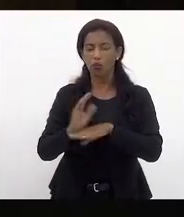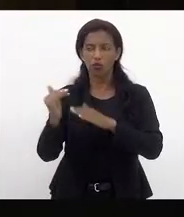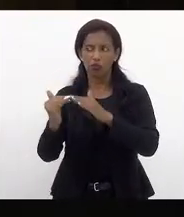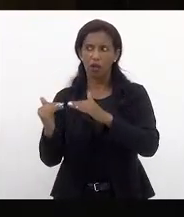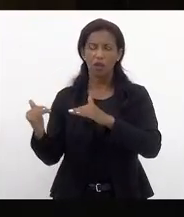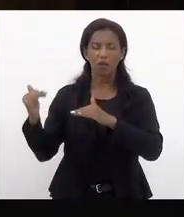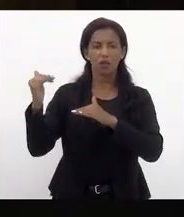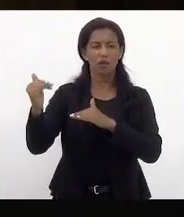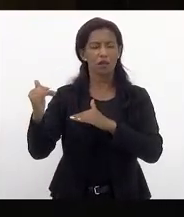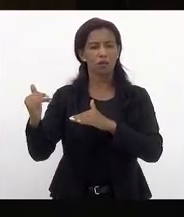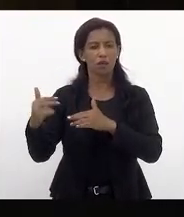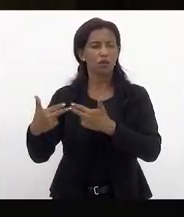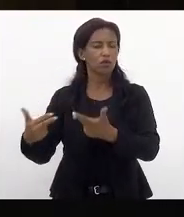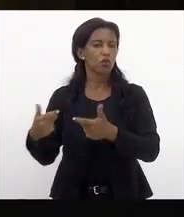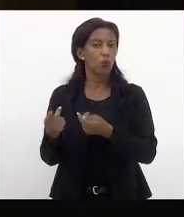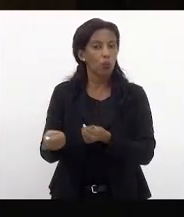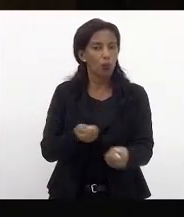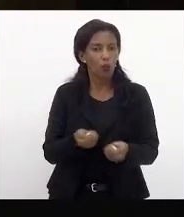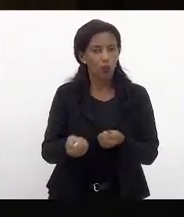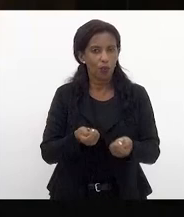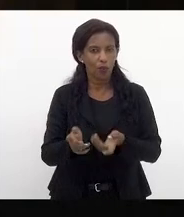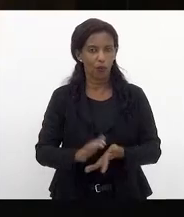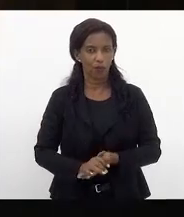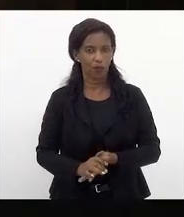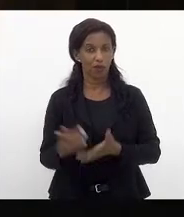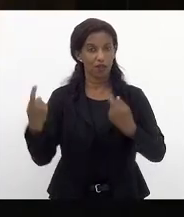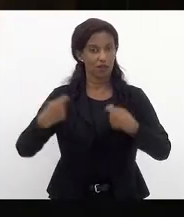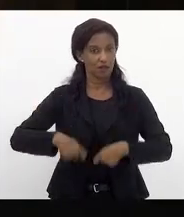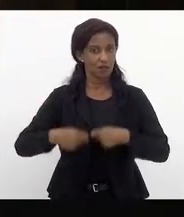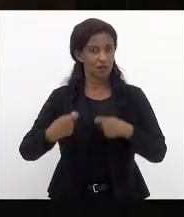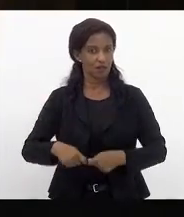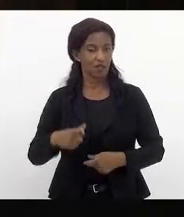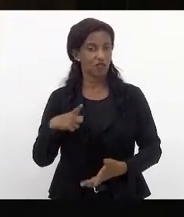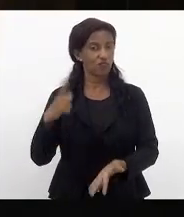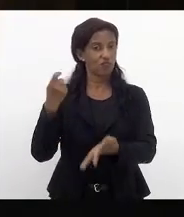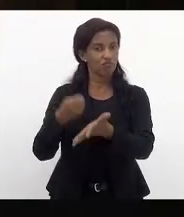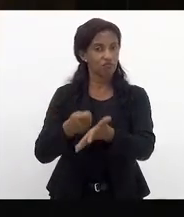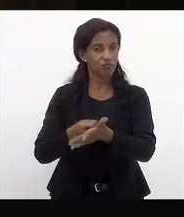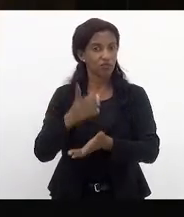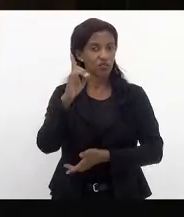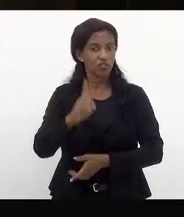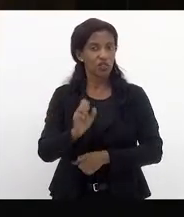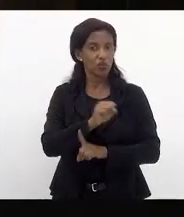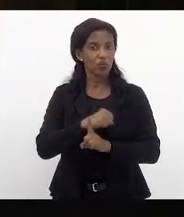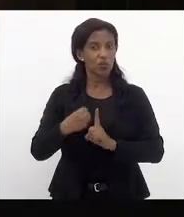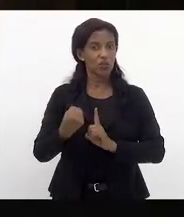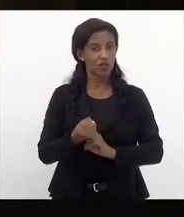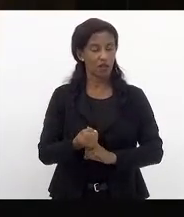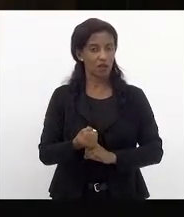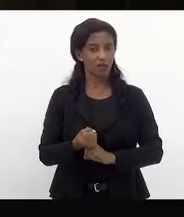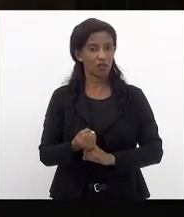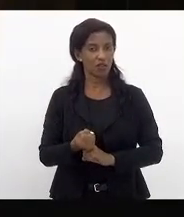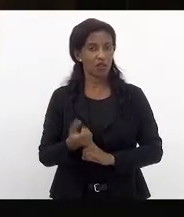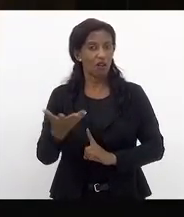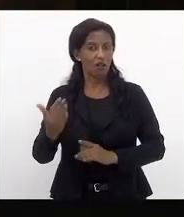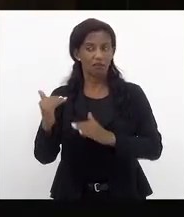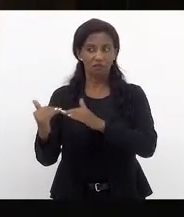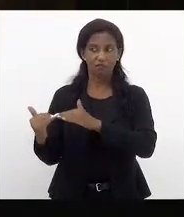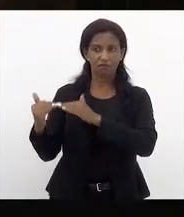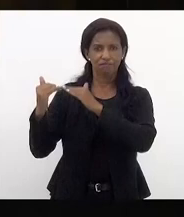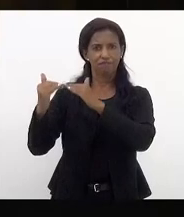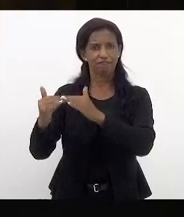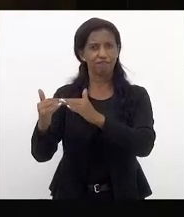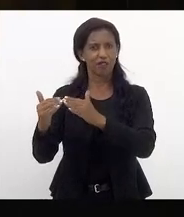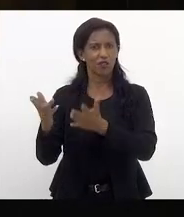de qualquer recuperação econômica. A necessidade de garantir direitos sociais, ela está acima de